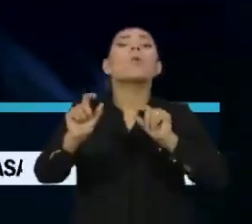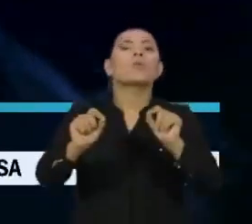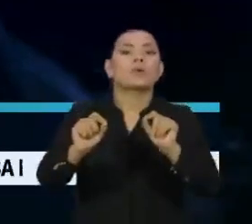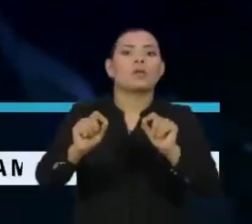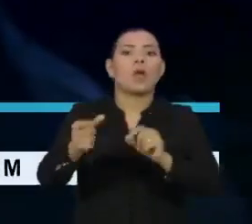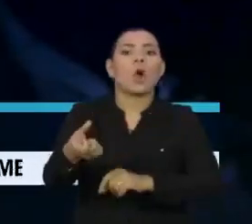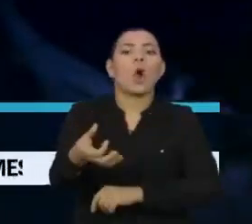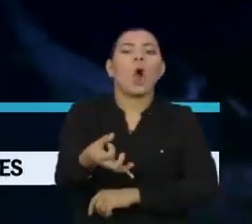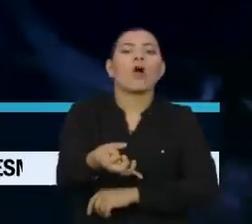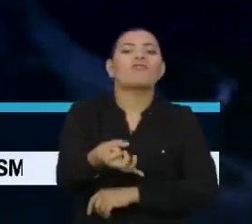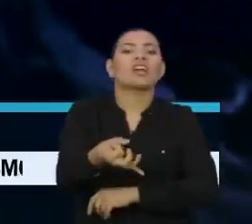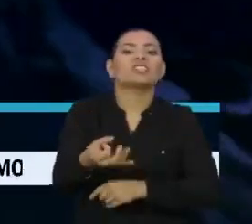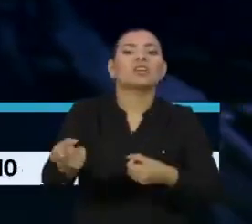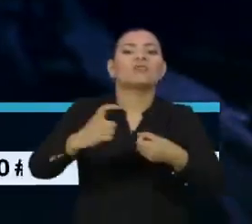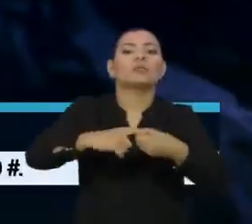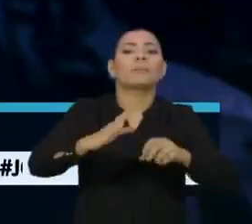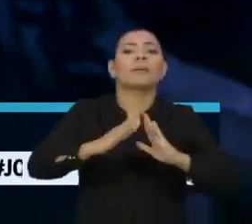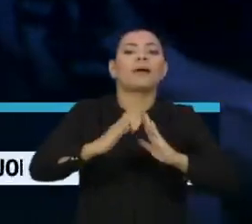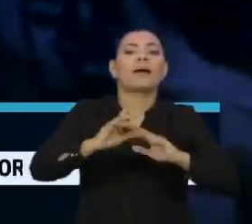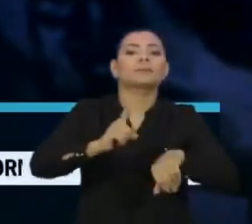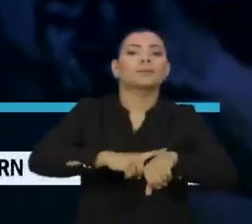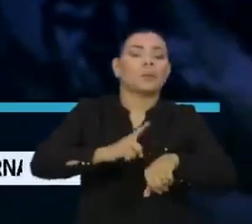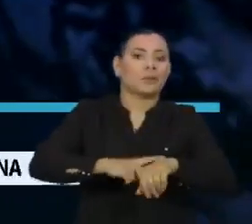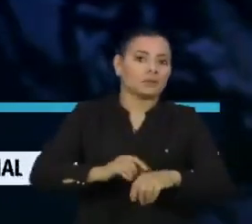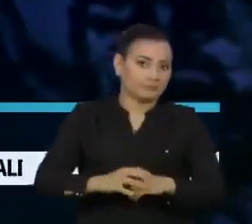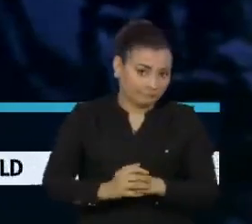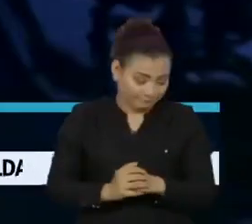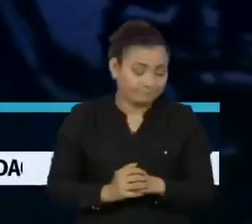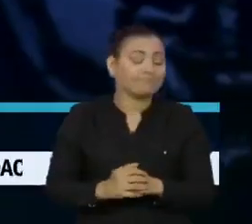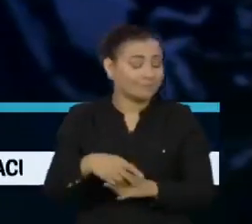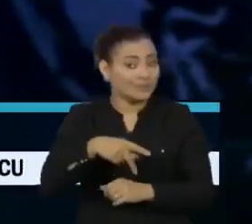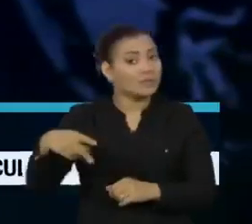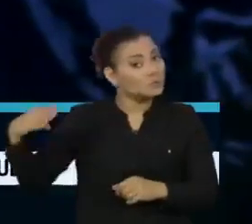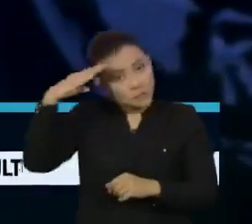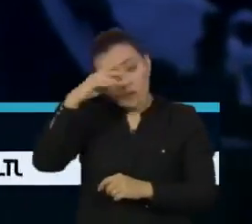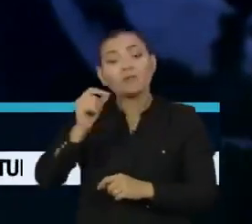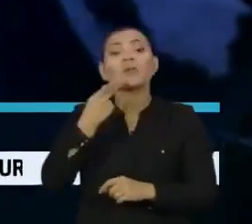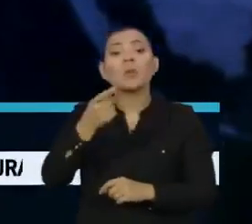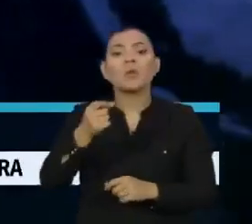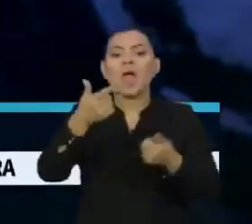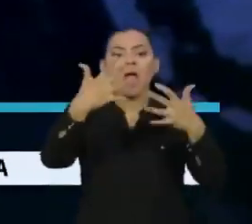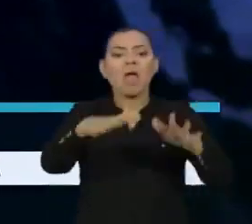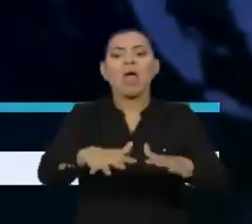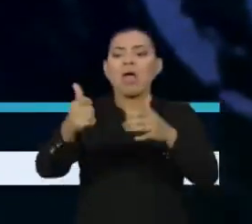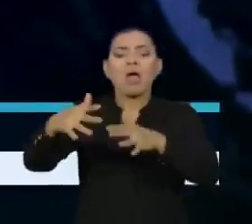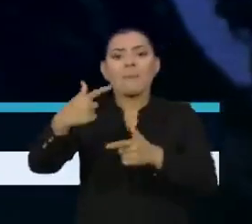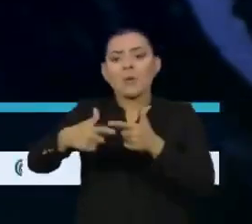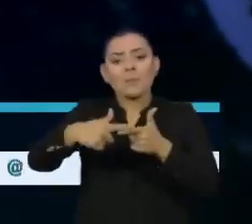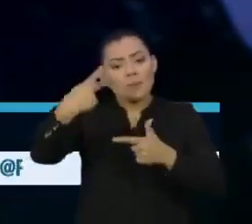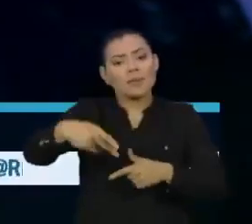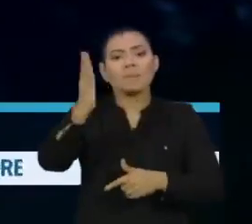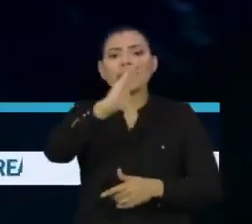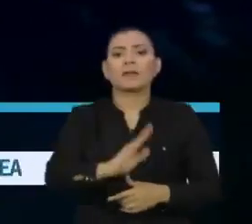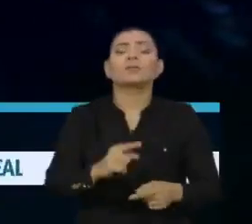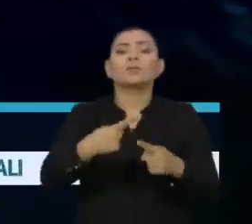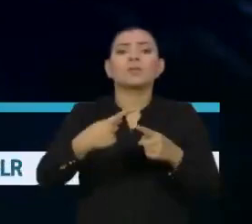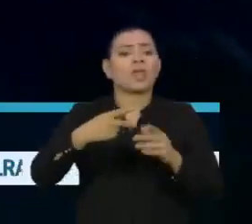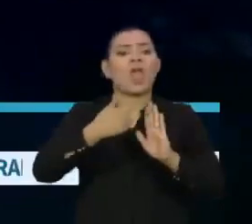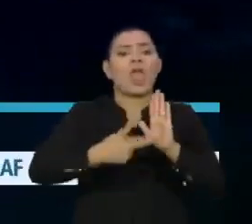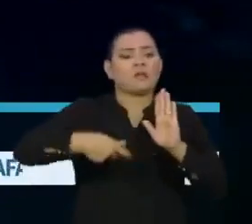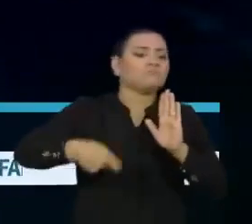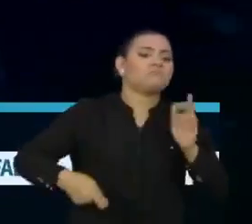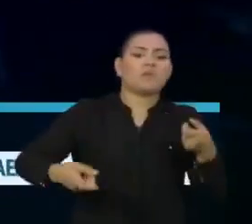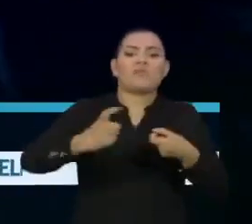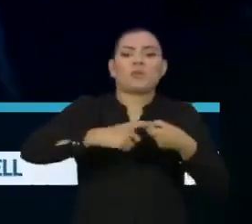de covardia de toque de recolher. O presidente disse que está se criando uma situação de caos no Brasil, provocada pelas medidas